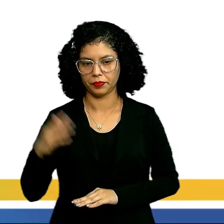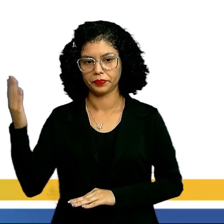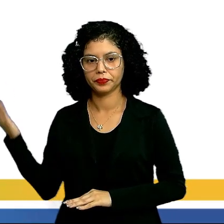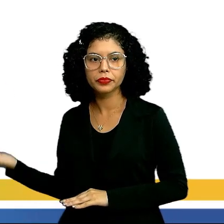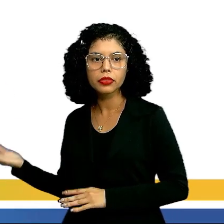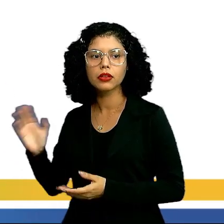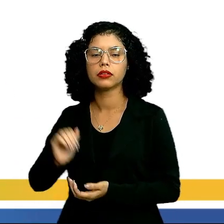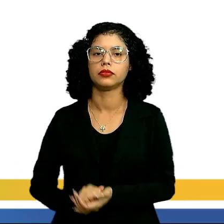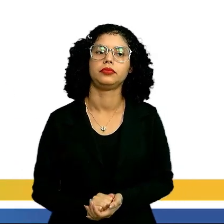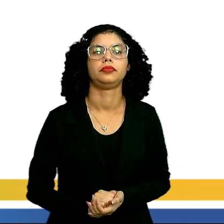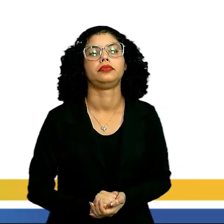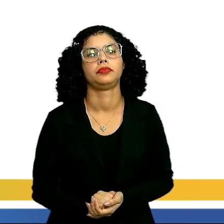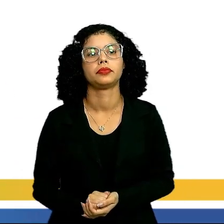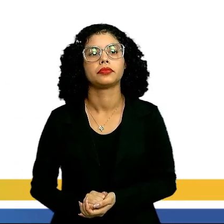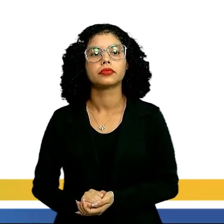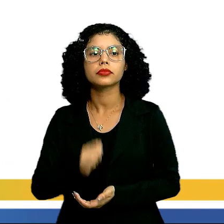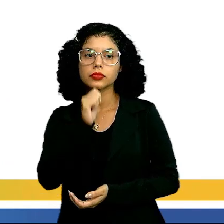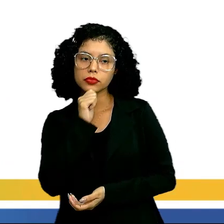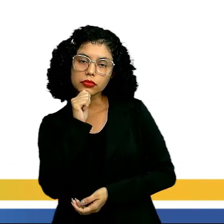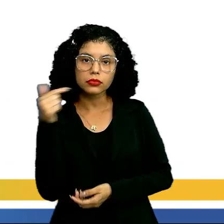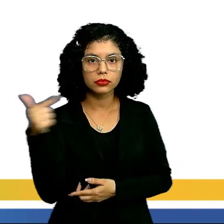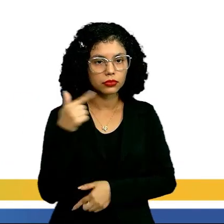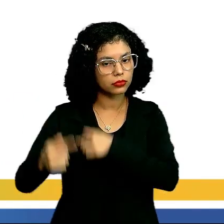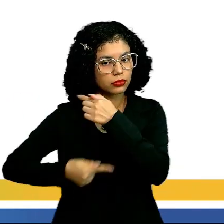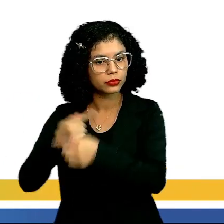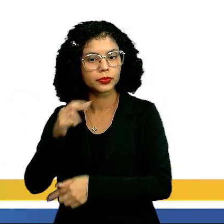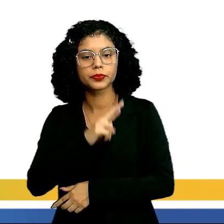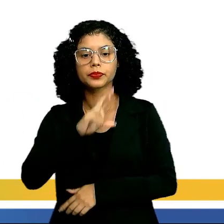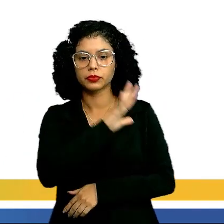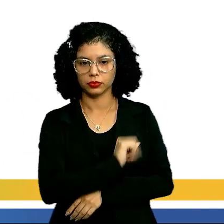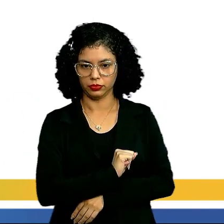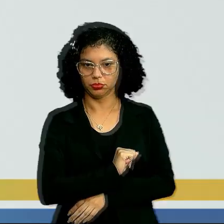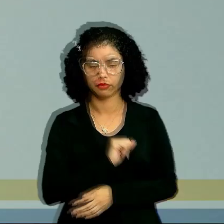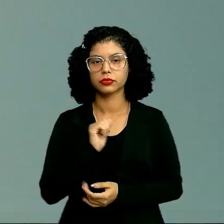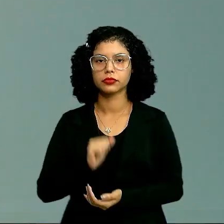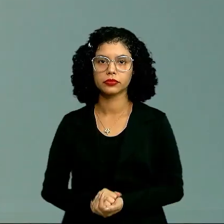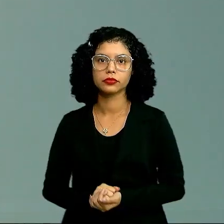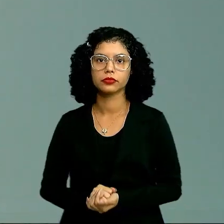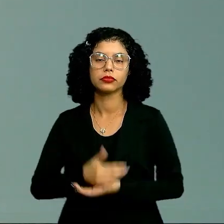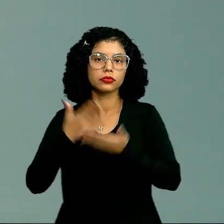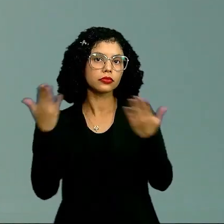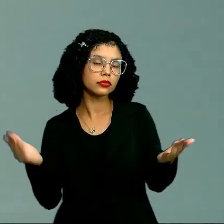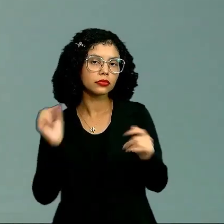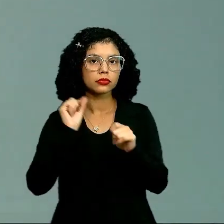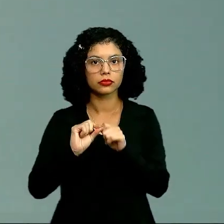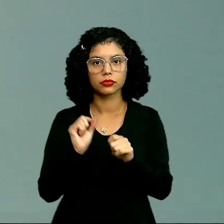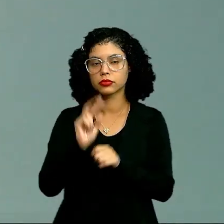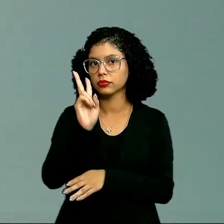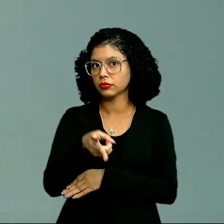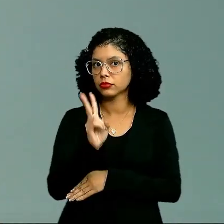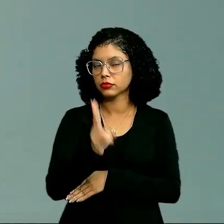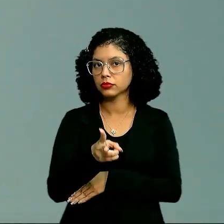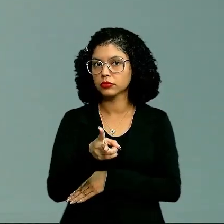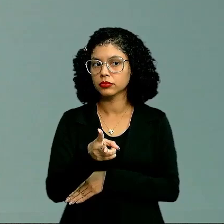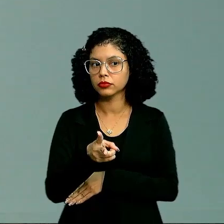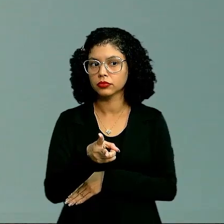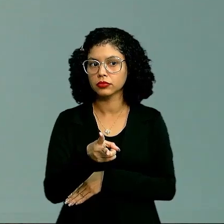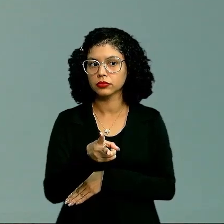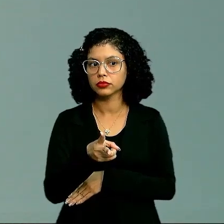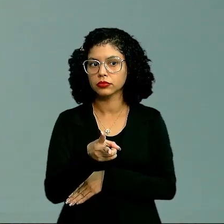Então, aqui, vamos lá. Em relação à segunda geração romântica, e aí eu faço sempre esse